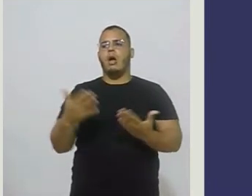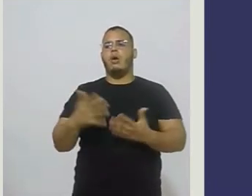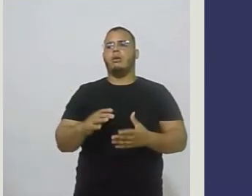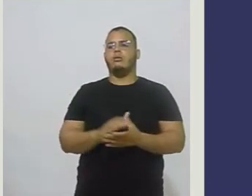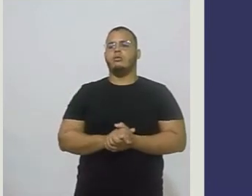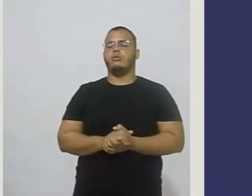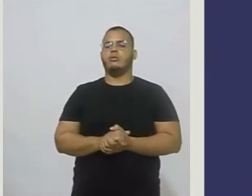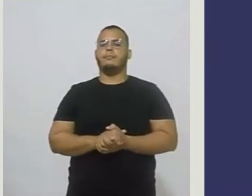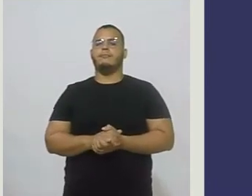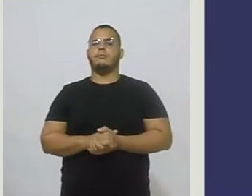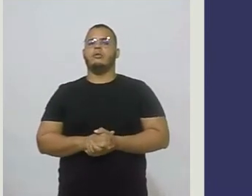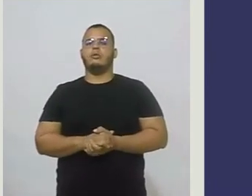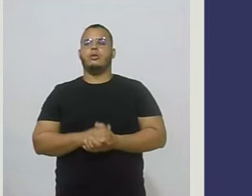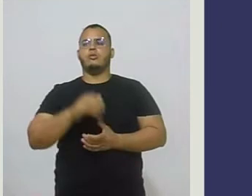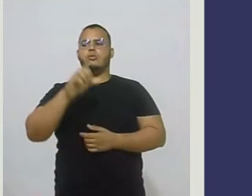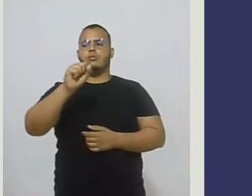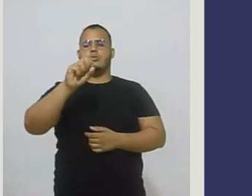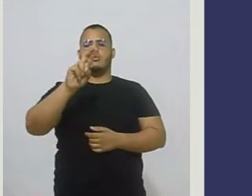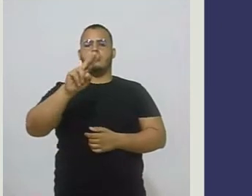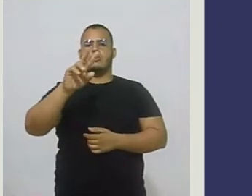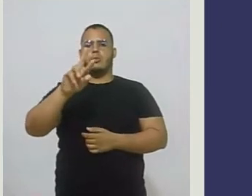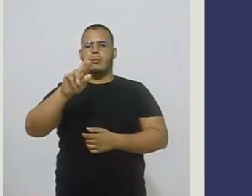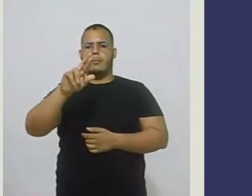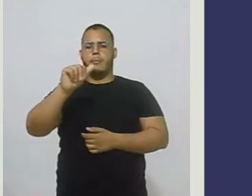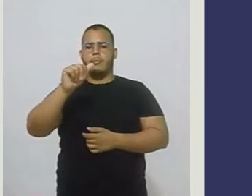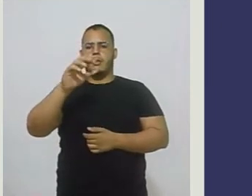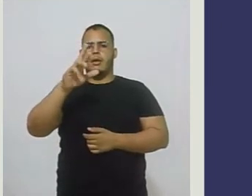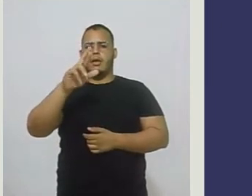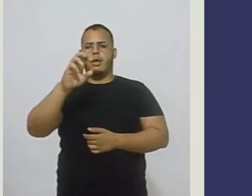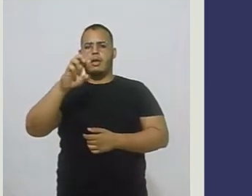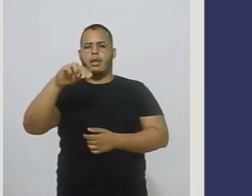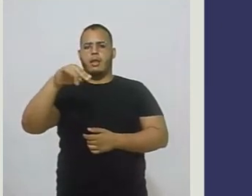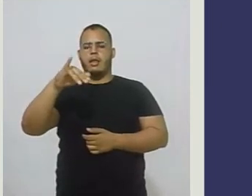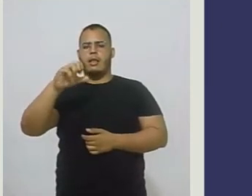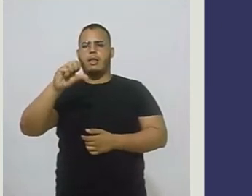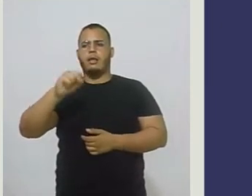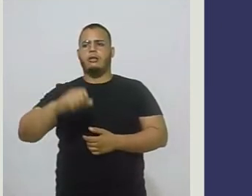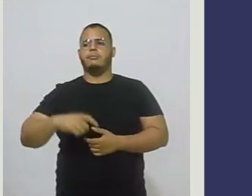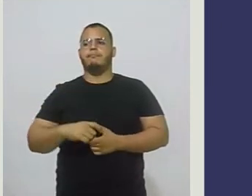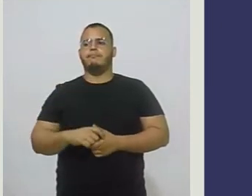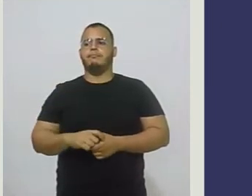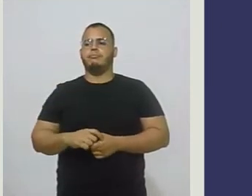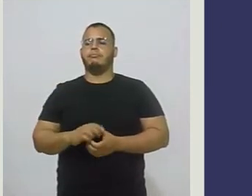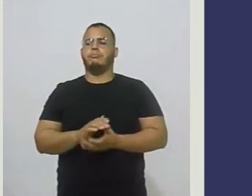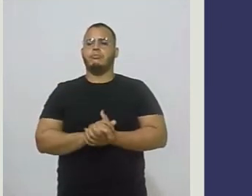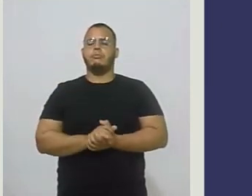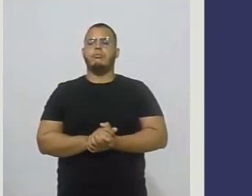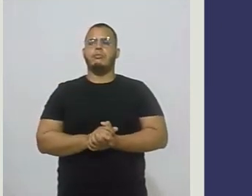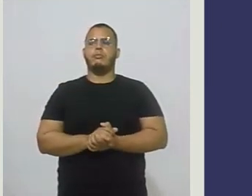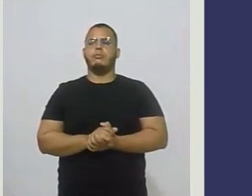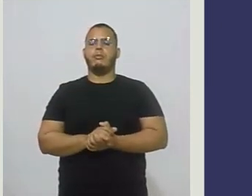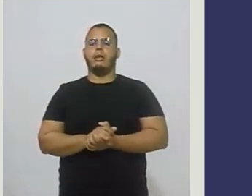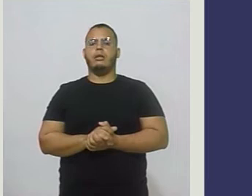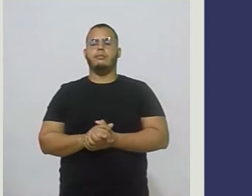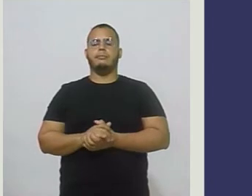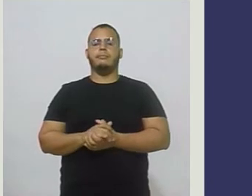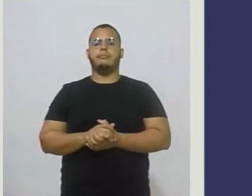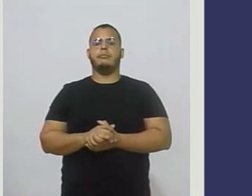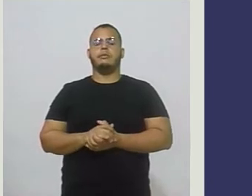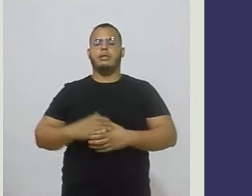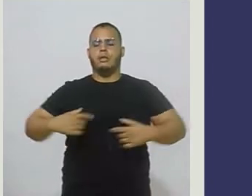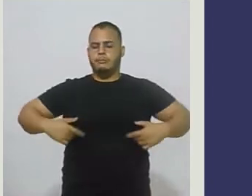as glândulas suprarrenais. As glândulas suprarrenais, a gente vai dizer que são duas glândulas que estão localizadas aí acima dos